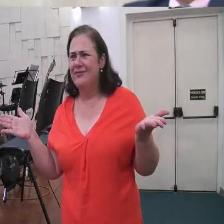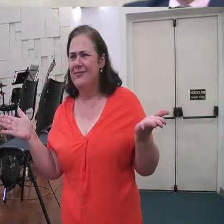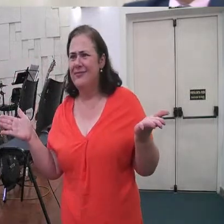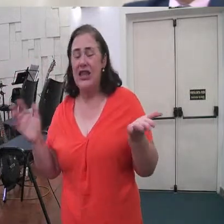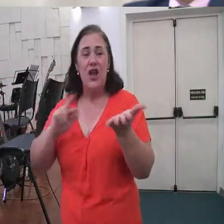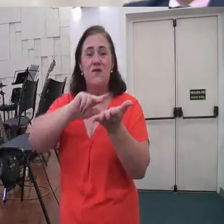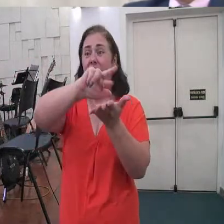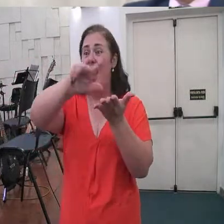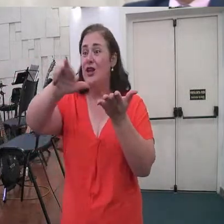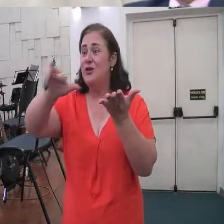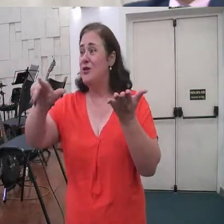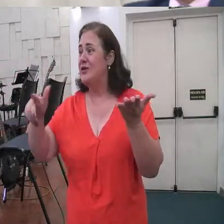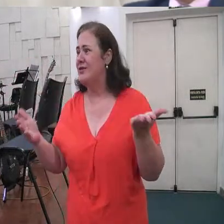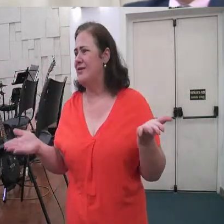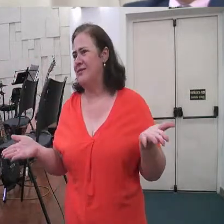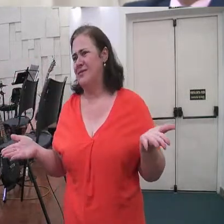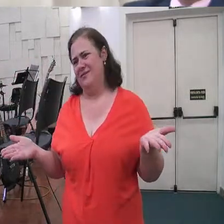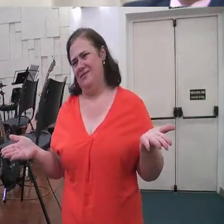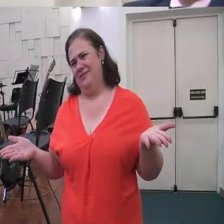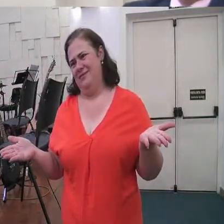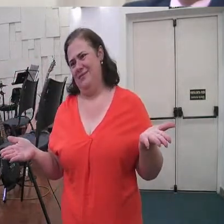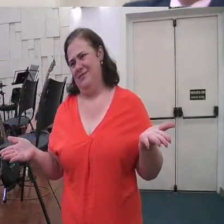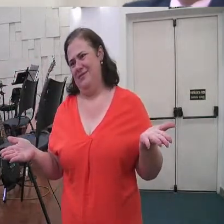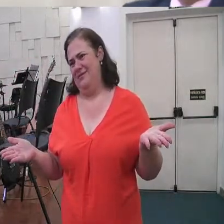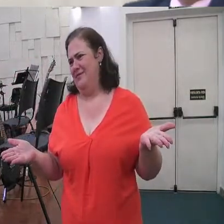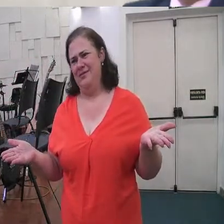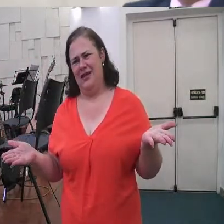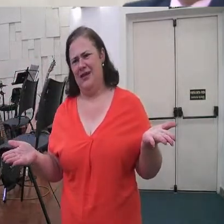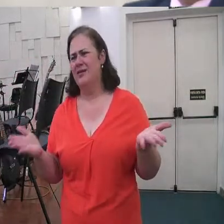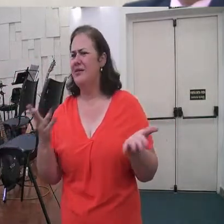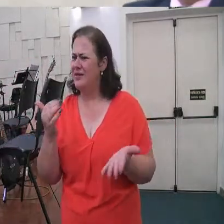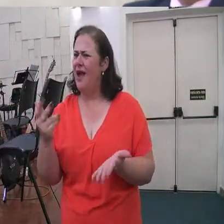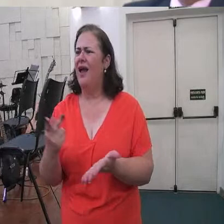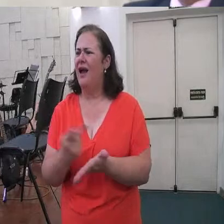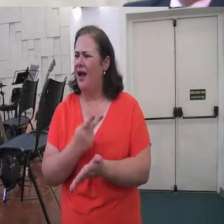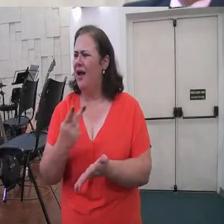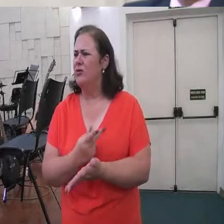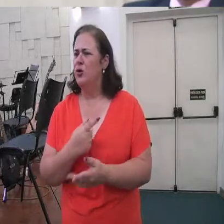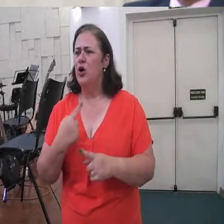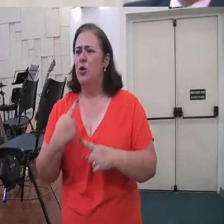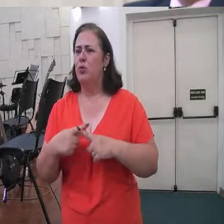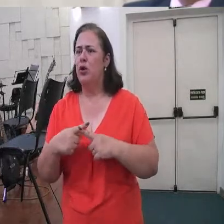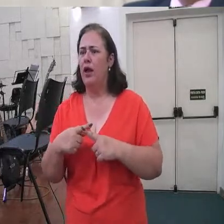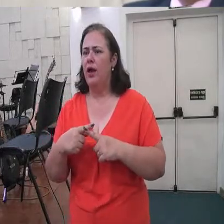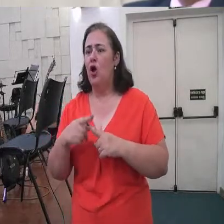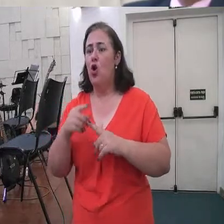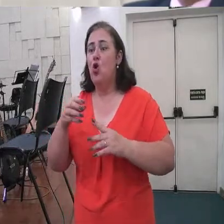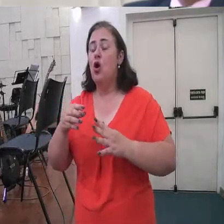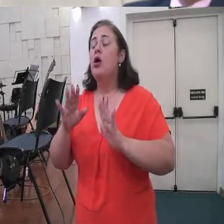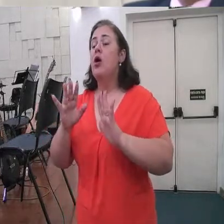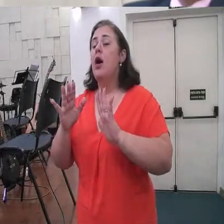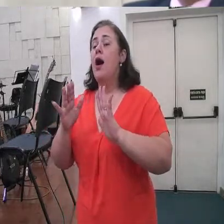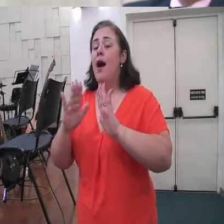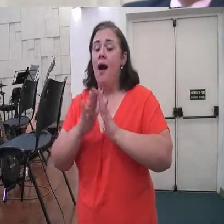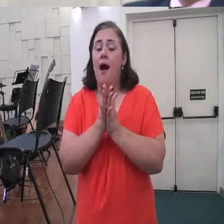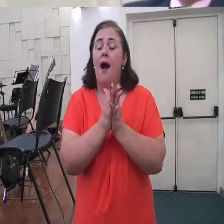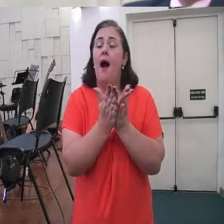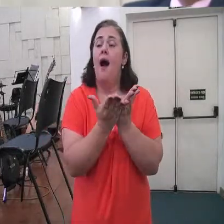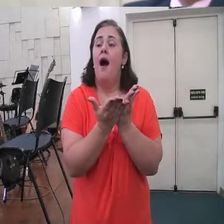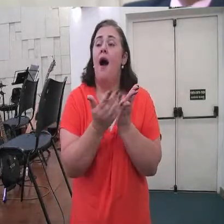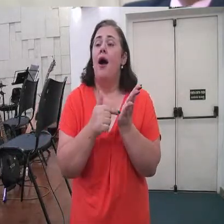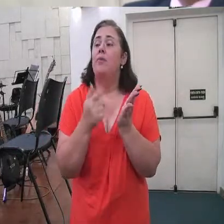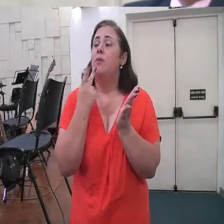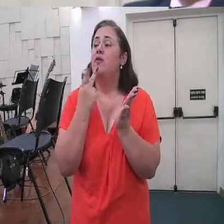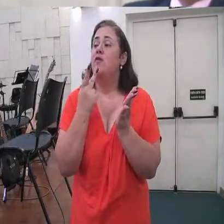O que seria a fé pragmática? É a fé do resultado. O importante é dar resultado. O importante é